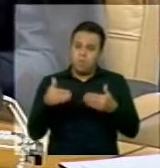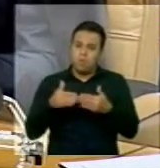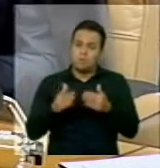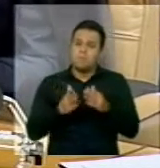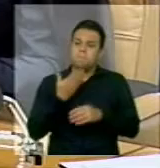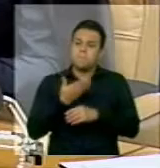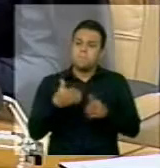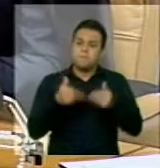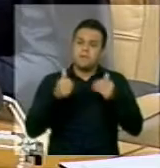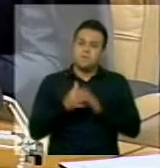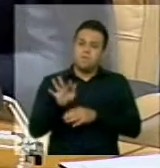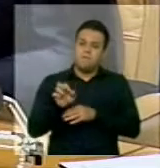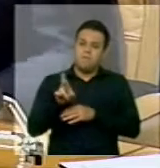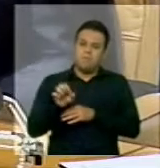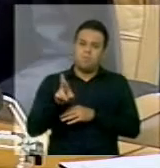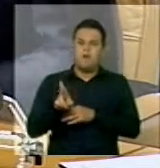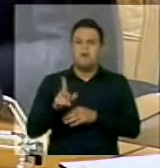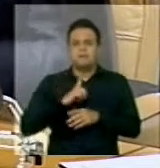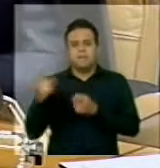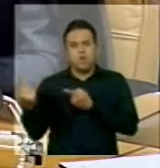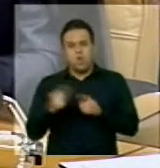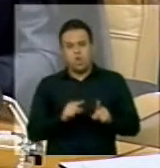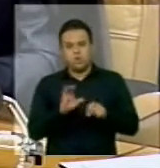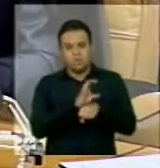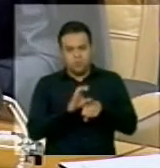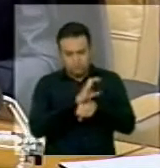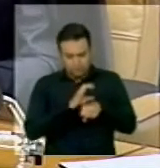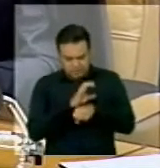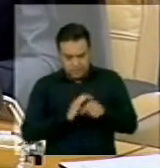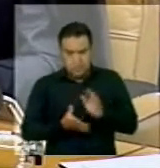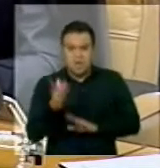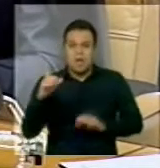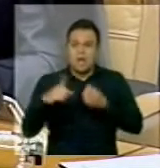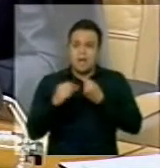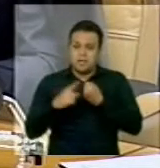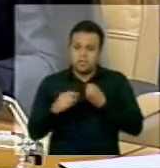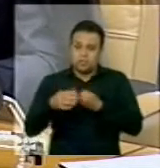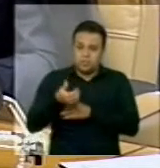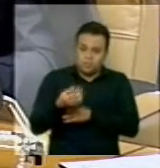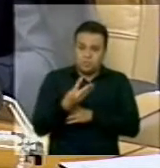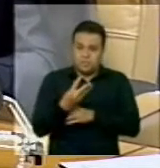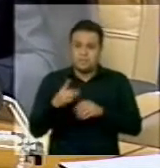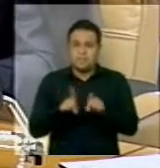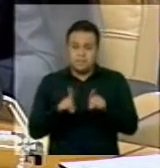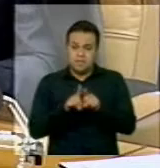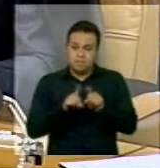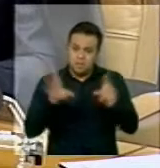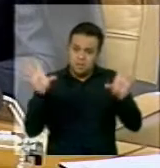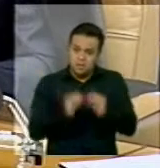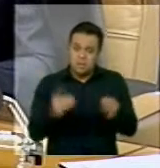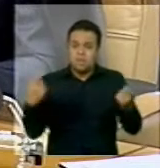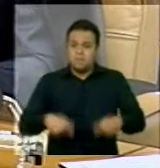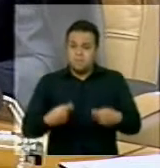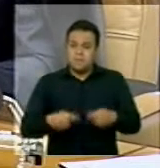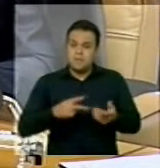ação direta de inconstitucionalidade. Quanto ao artigo 13, também concluo pela necessidade